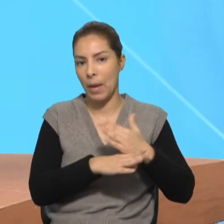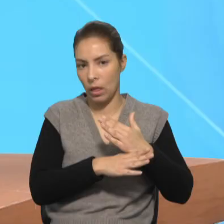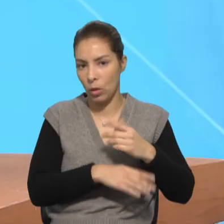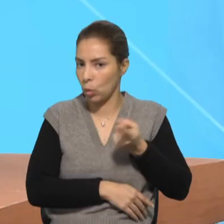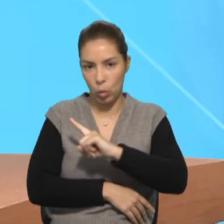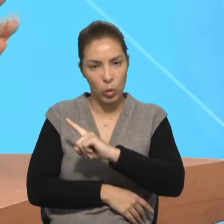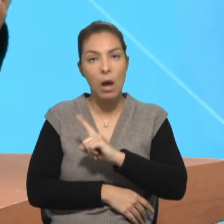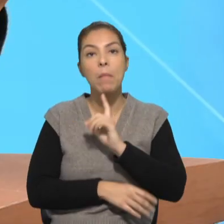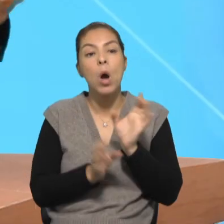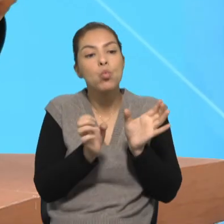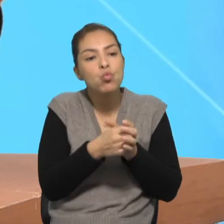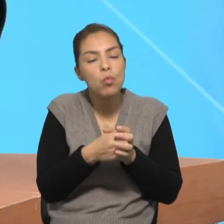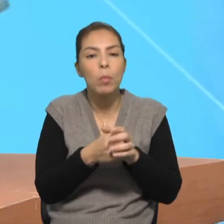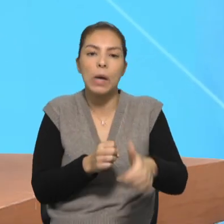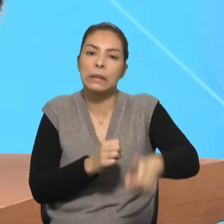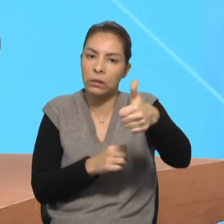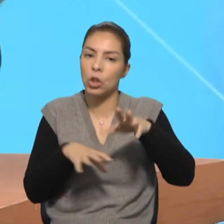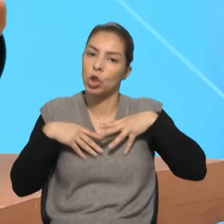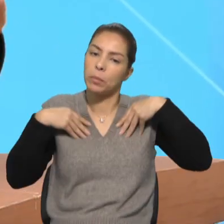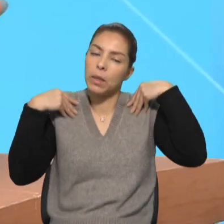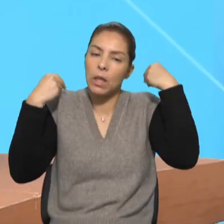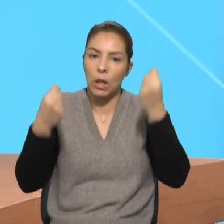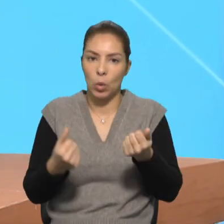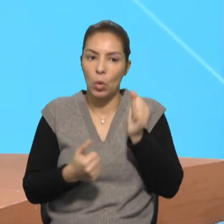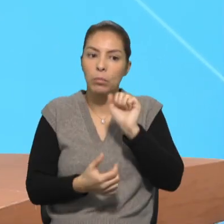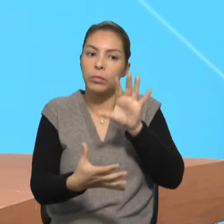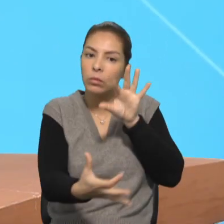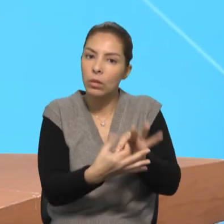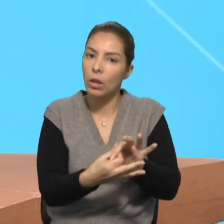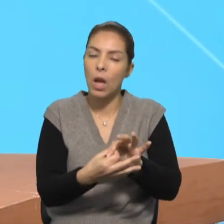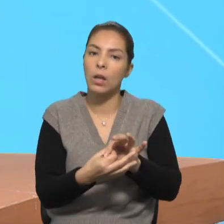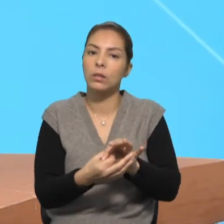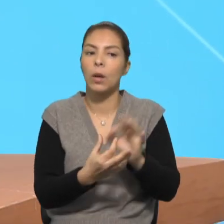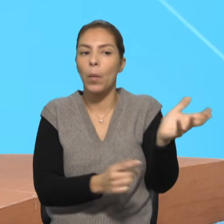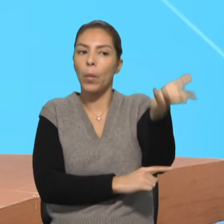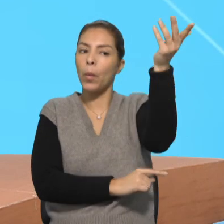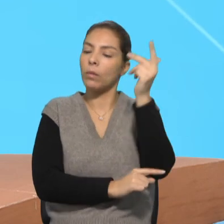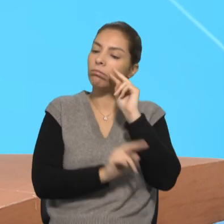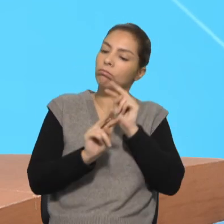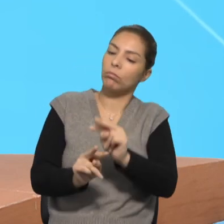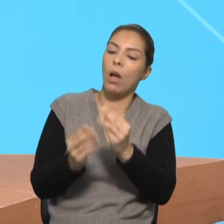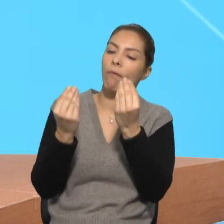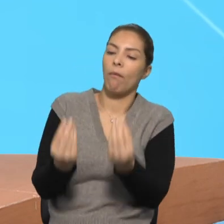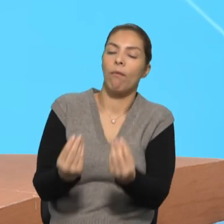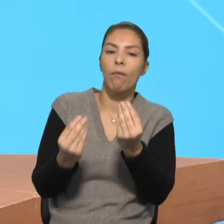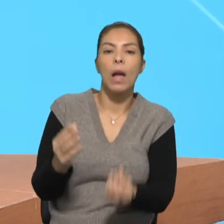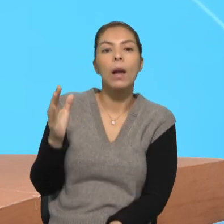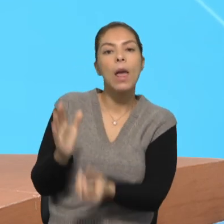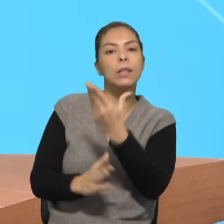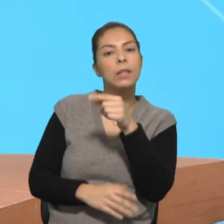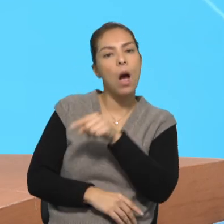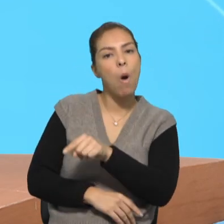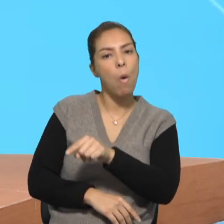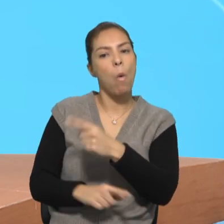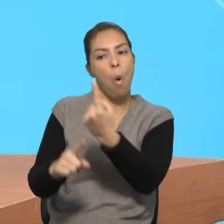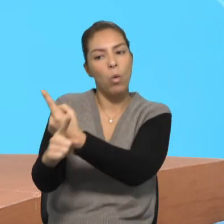grupos espirituais, Hassidimes, que também louvam a criação. E Francisco poderá ter retirado daí,